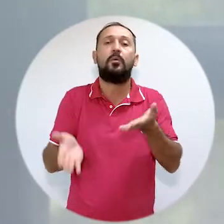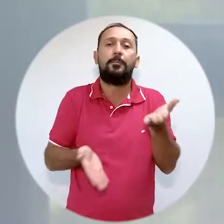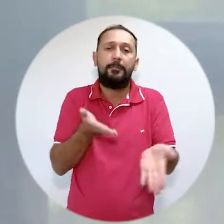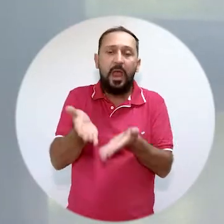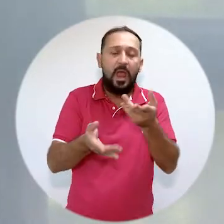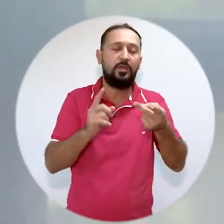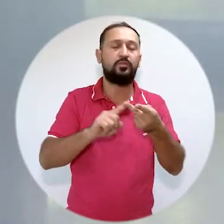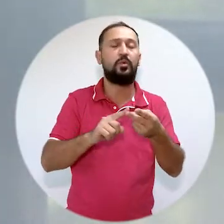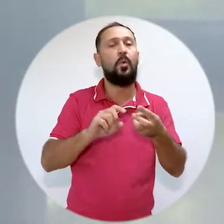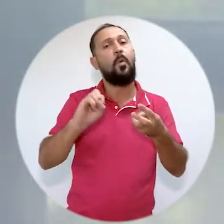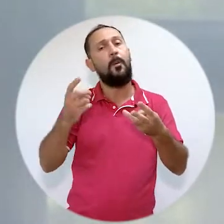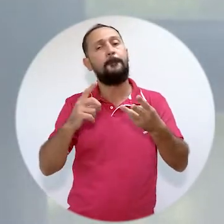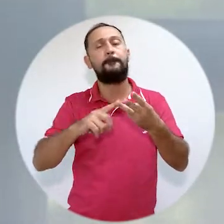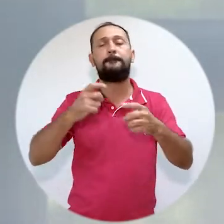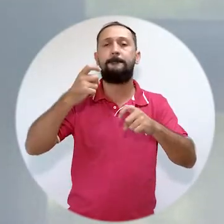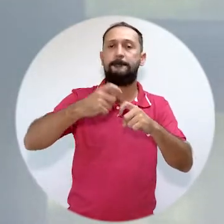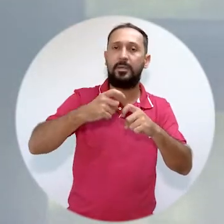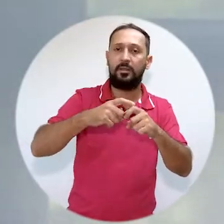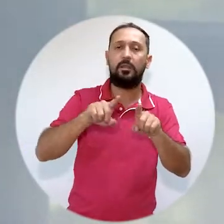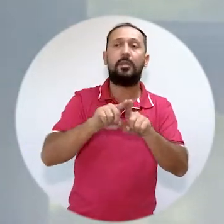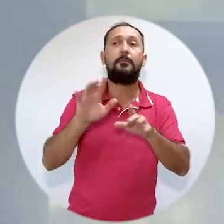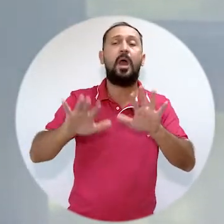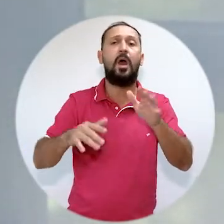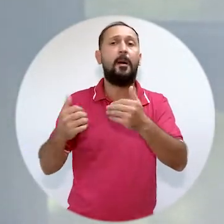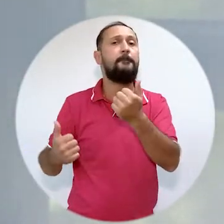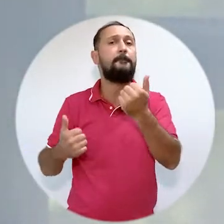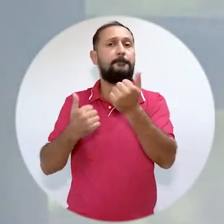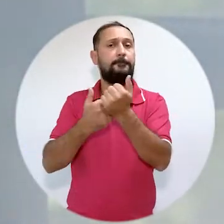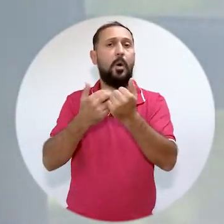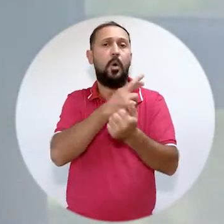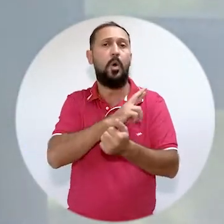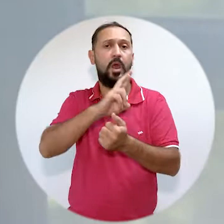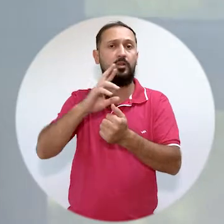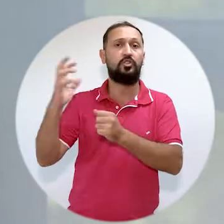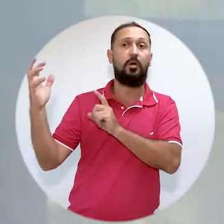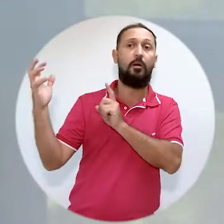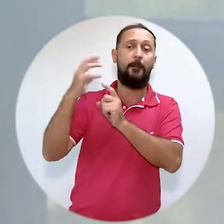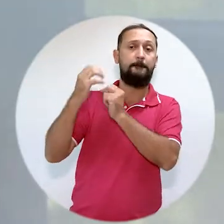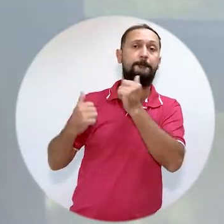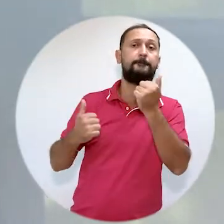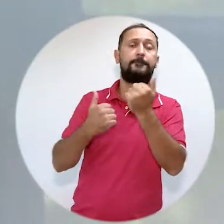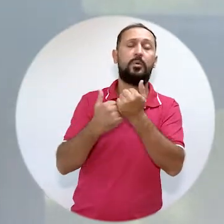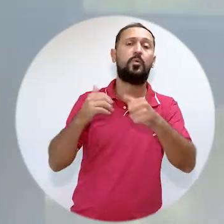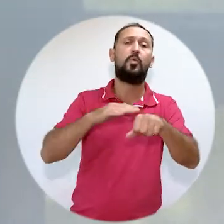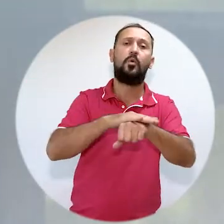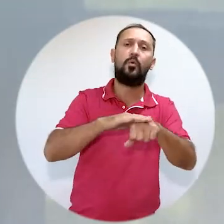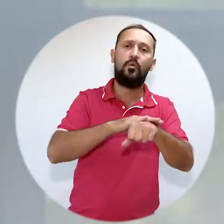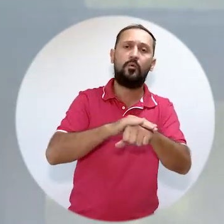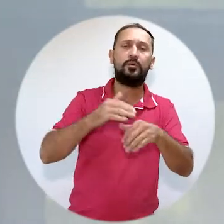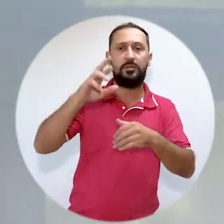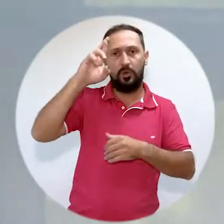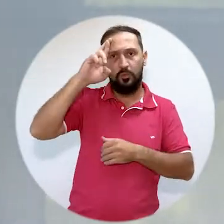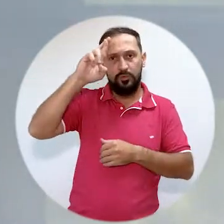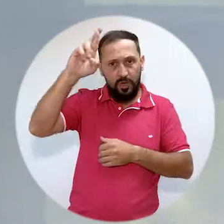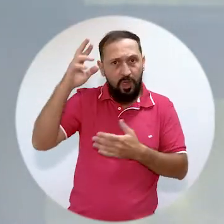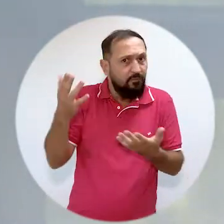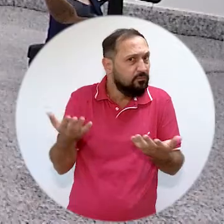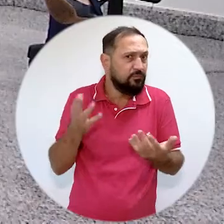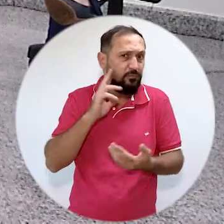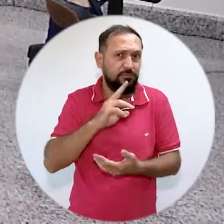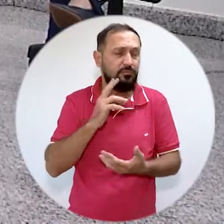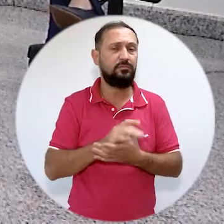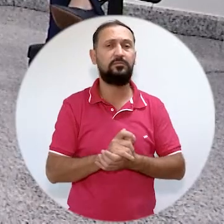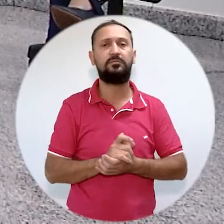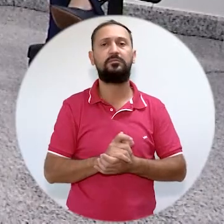procurar um médico, também um apoio espiritual, algo superior, né? Conversar com o chefe e, na